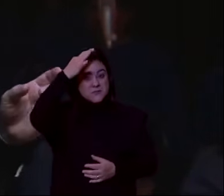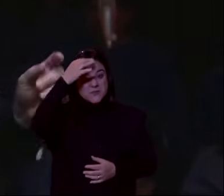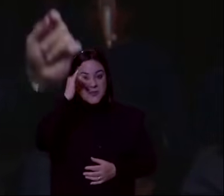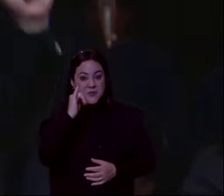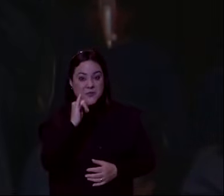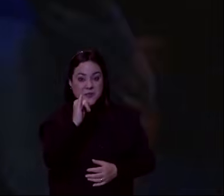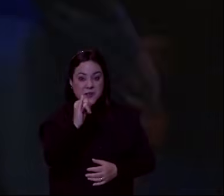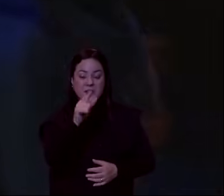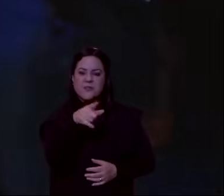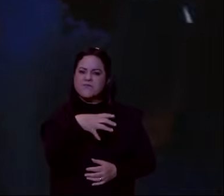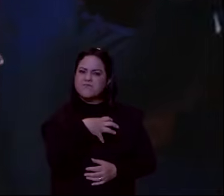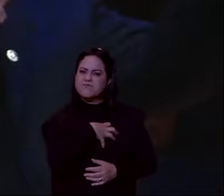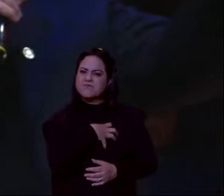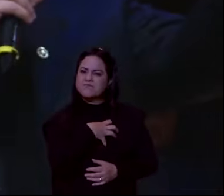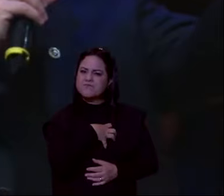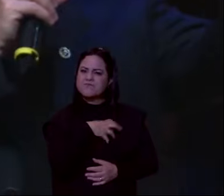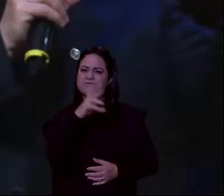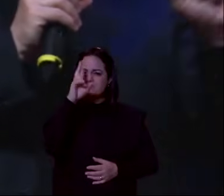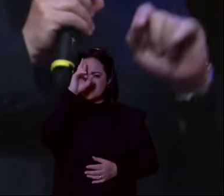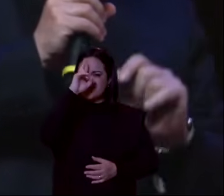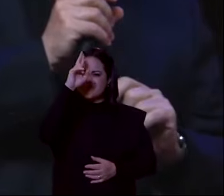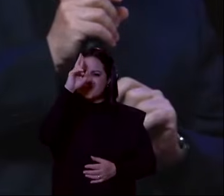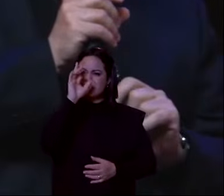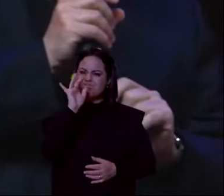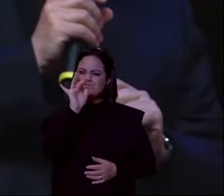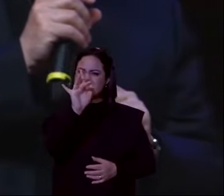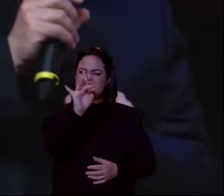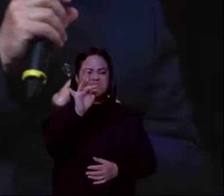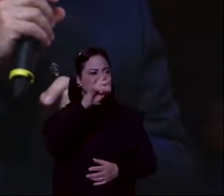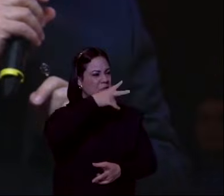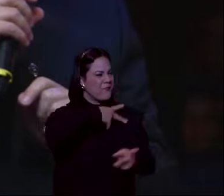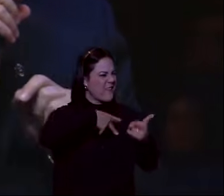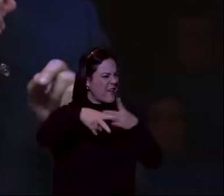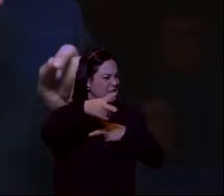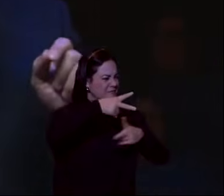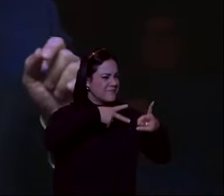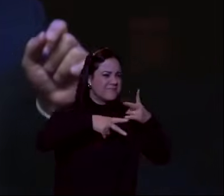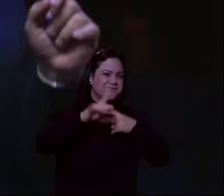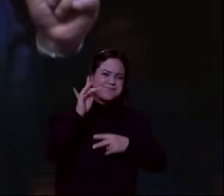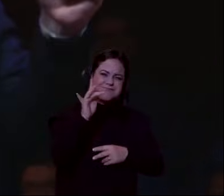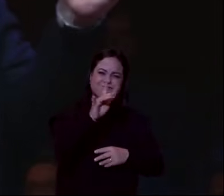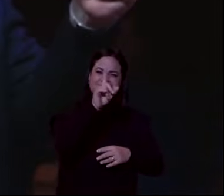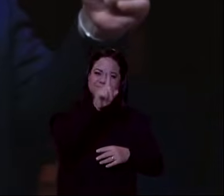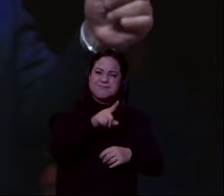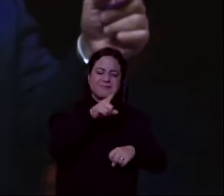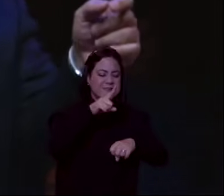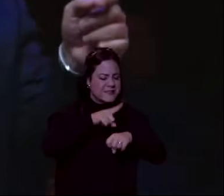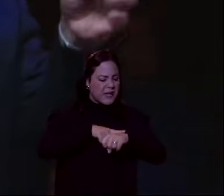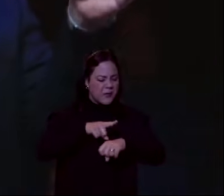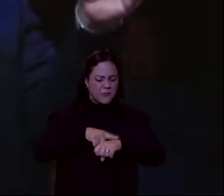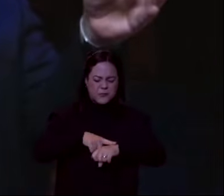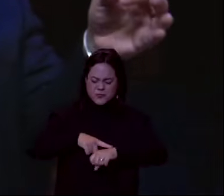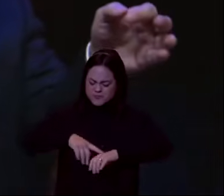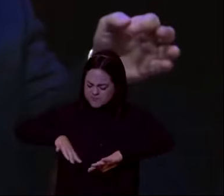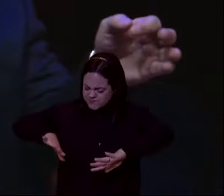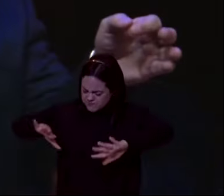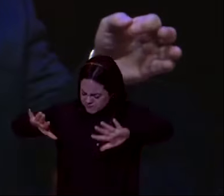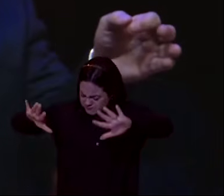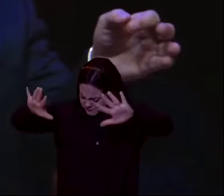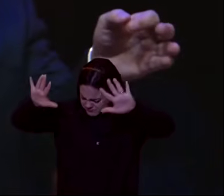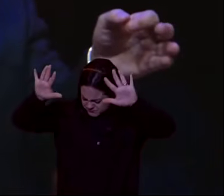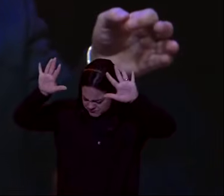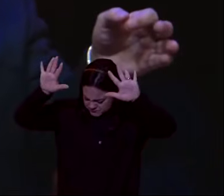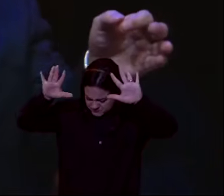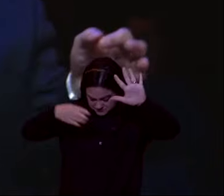com você, e você está ouvindo a voz do Espírito no seu coração, e é tempo de rendição, de